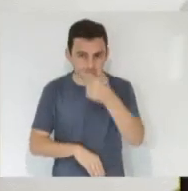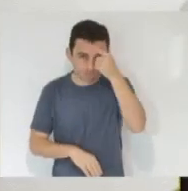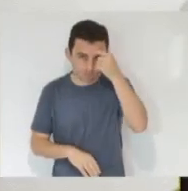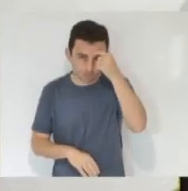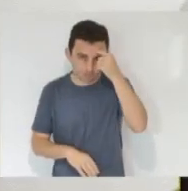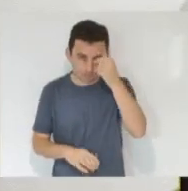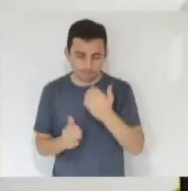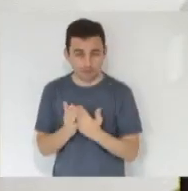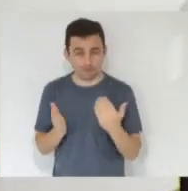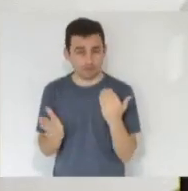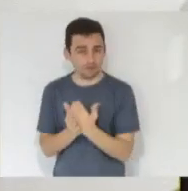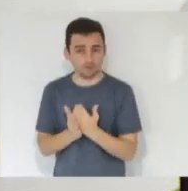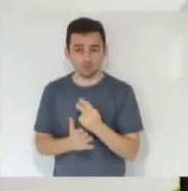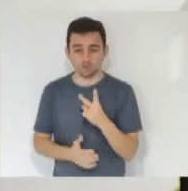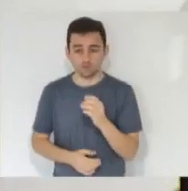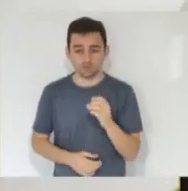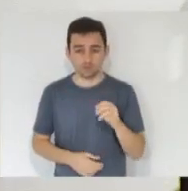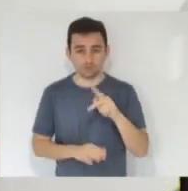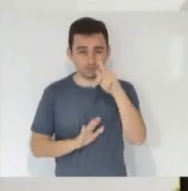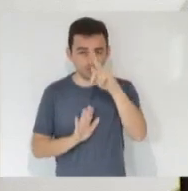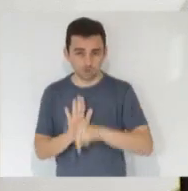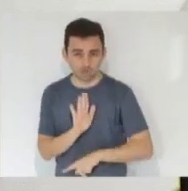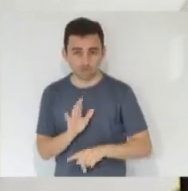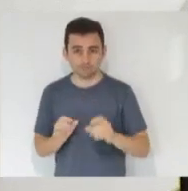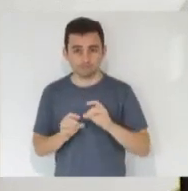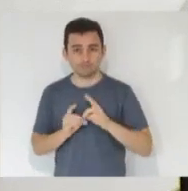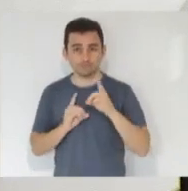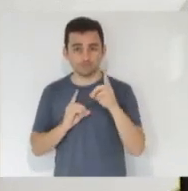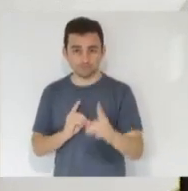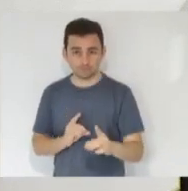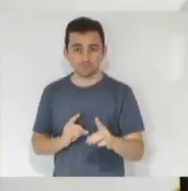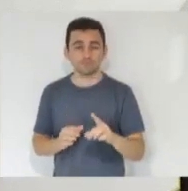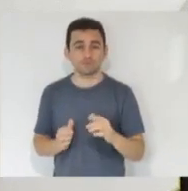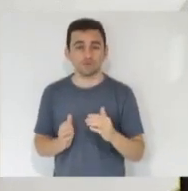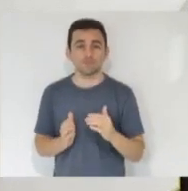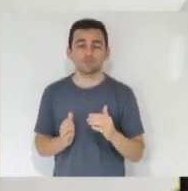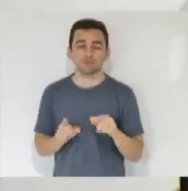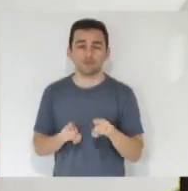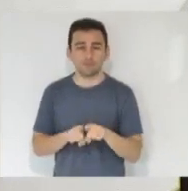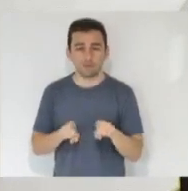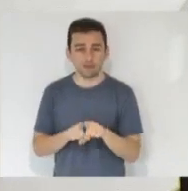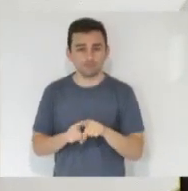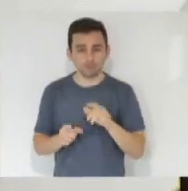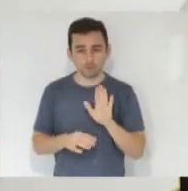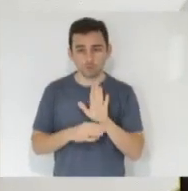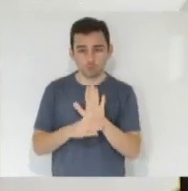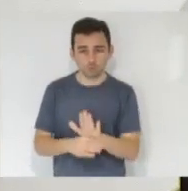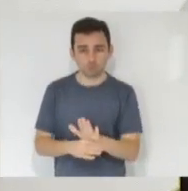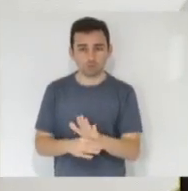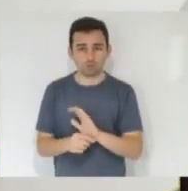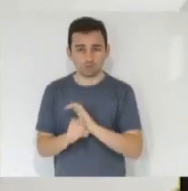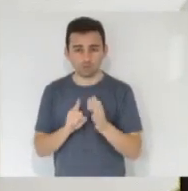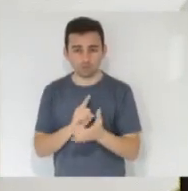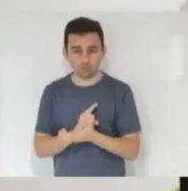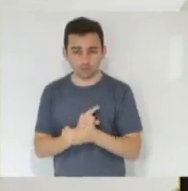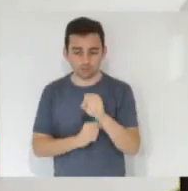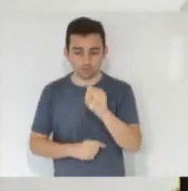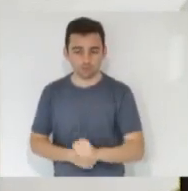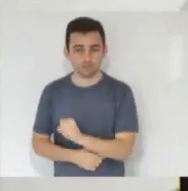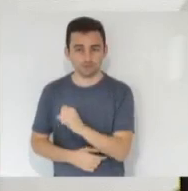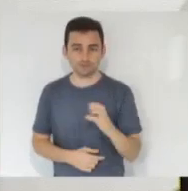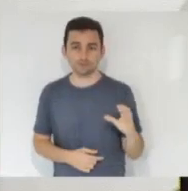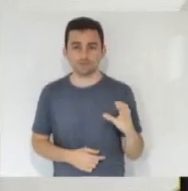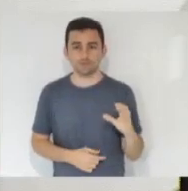de 200 projetos de extensão que beneficiem diretamente a comunidade do sul